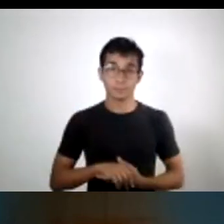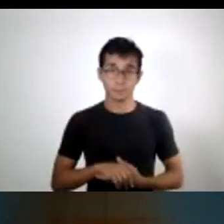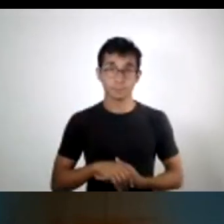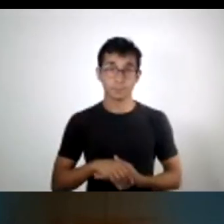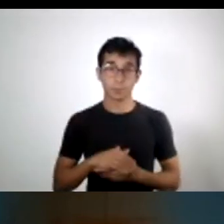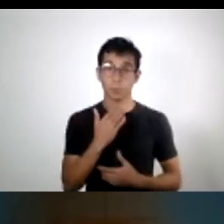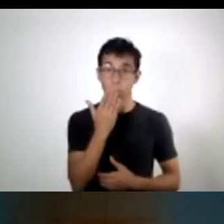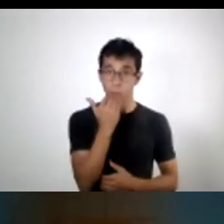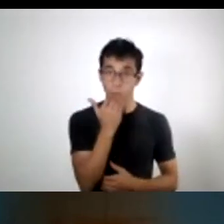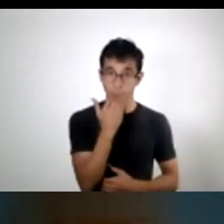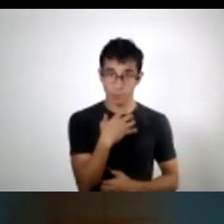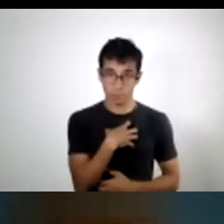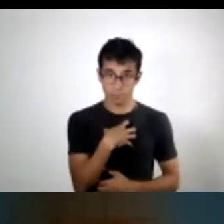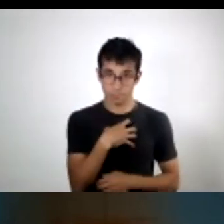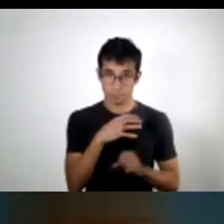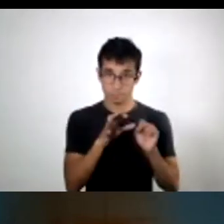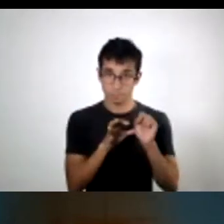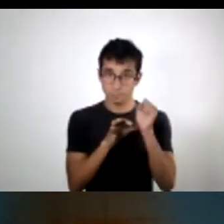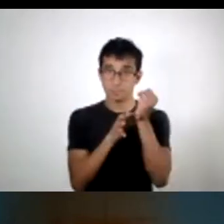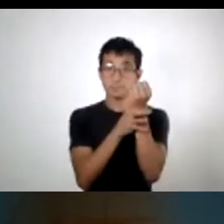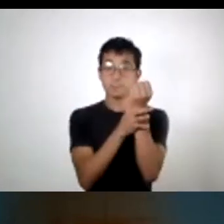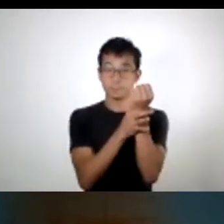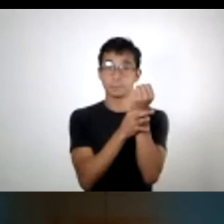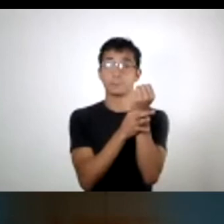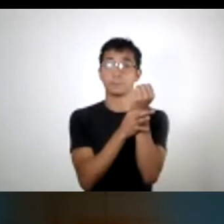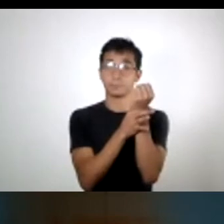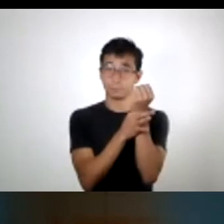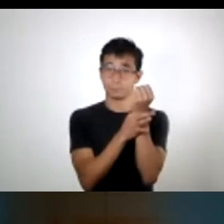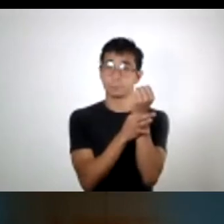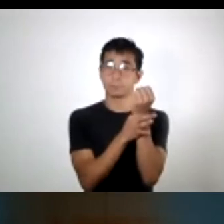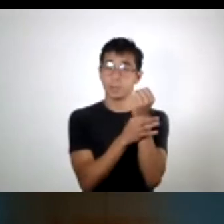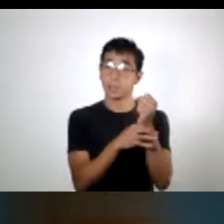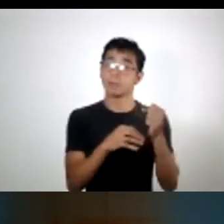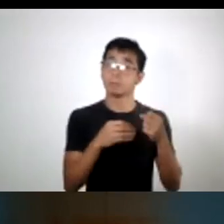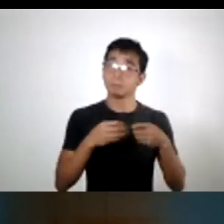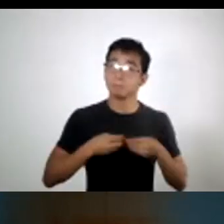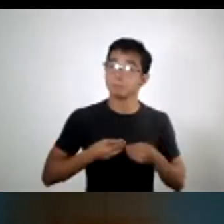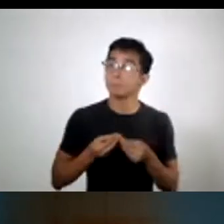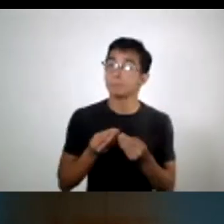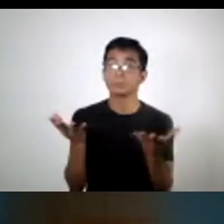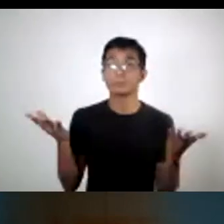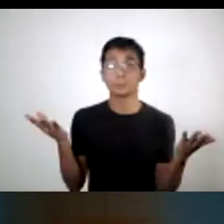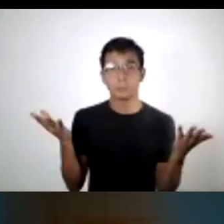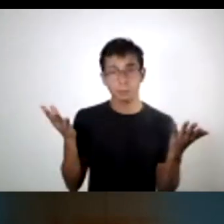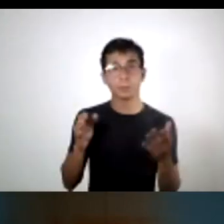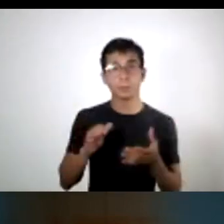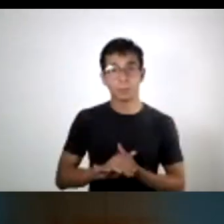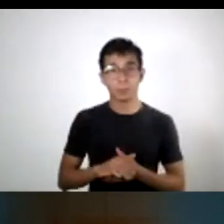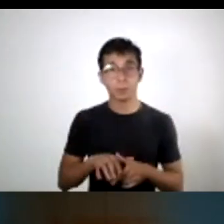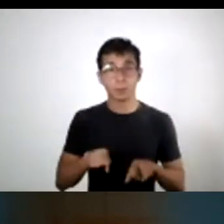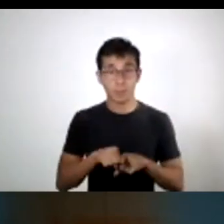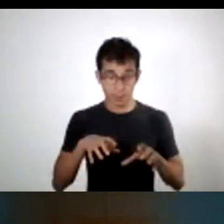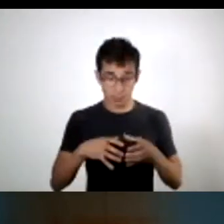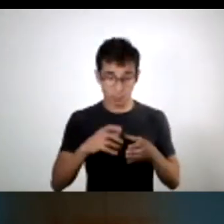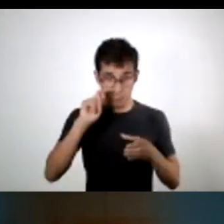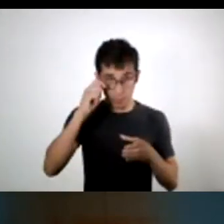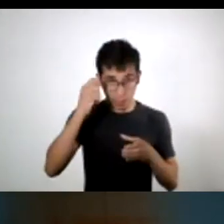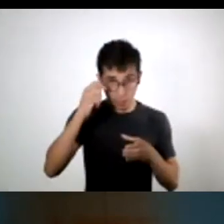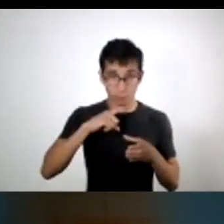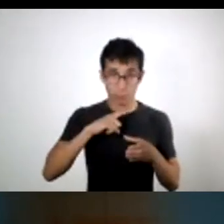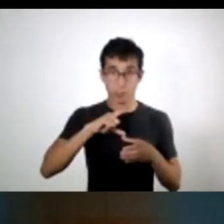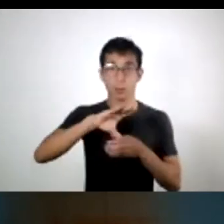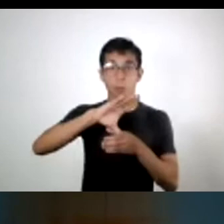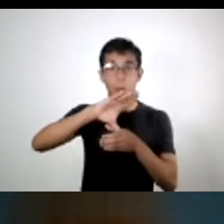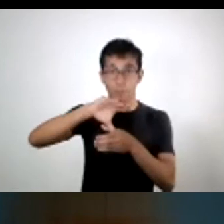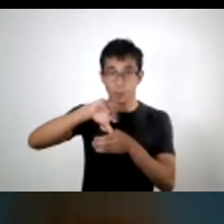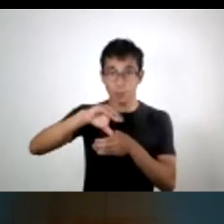ela chega também, né, dentro desse contexto que a gente está vivendo de pandemia, as cooperativas quilombolas, cooperativa quilombola daqui,